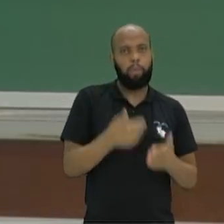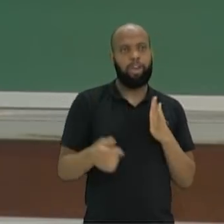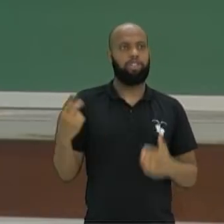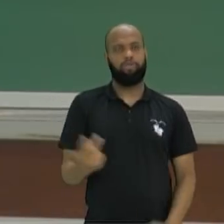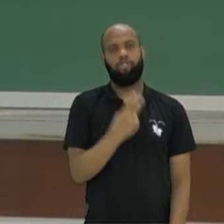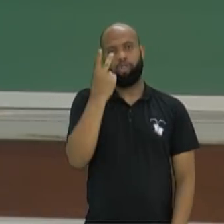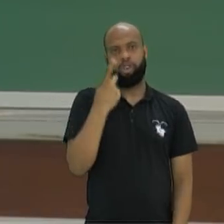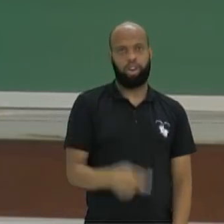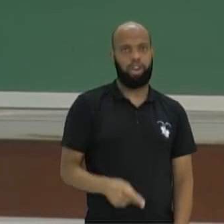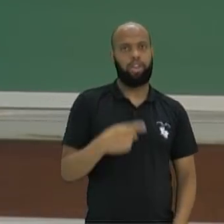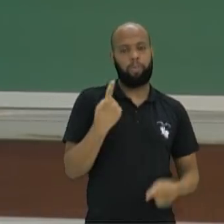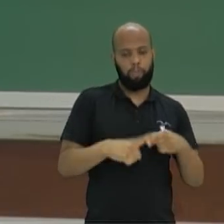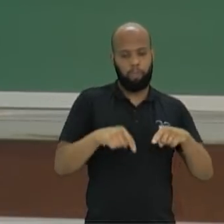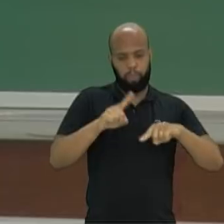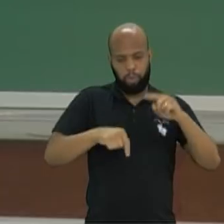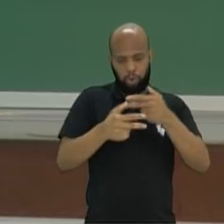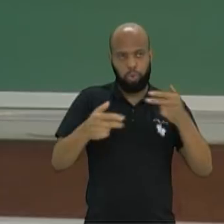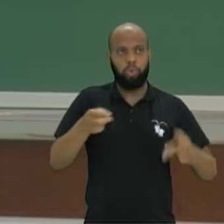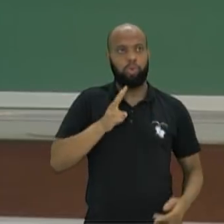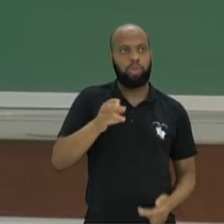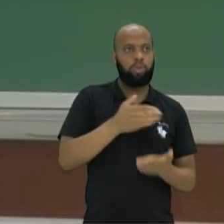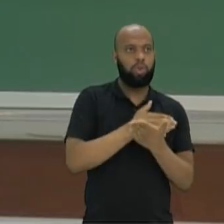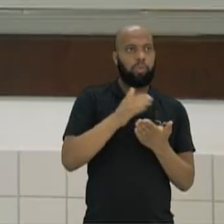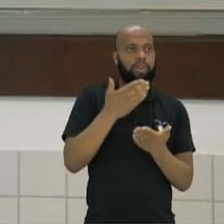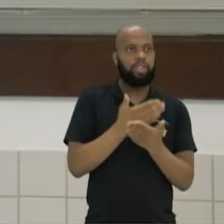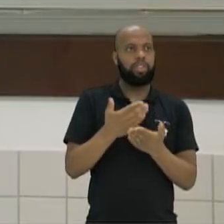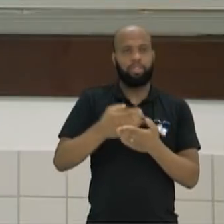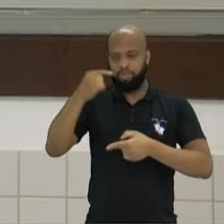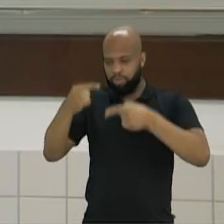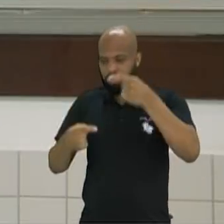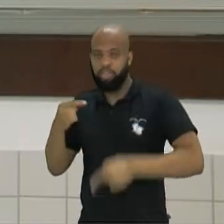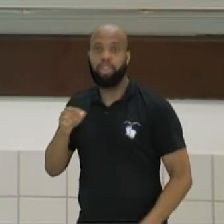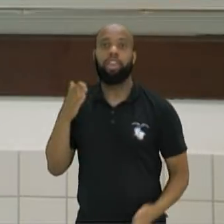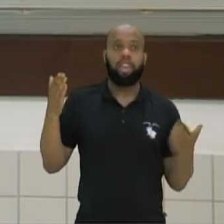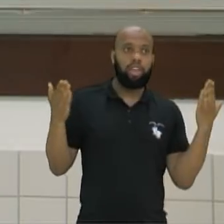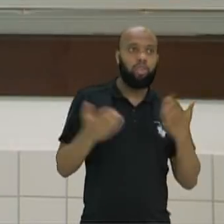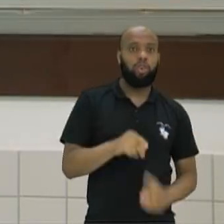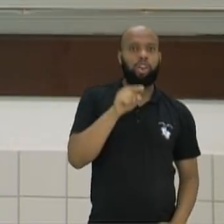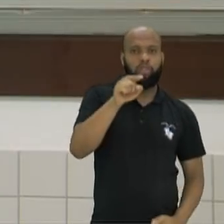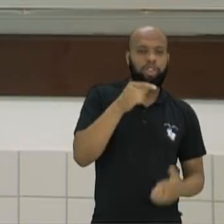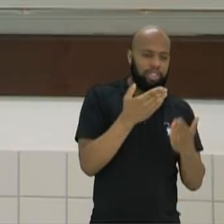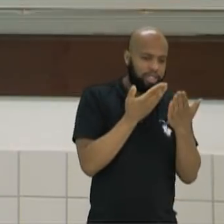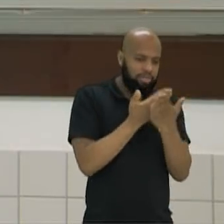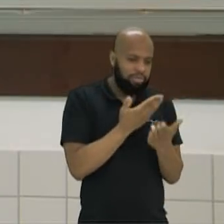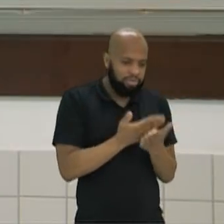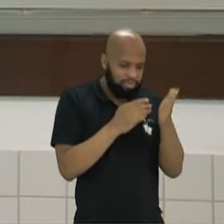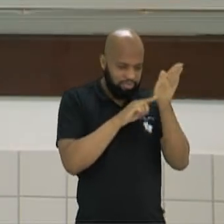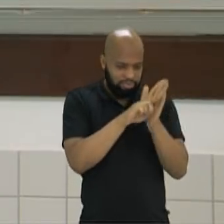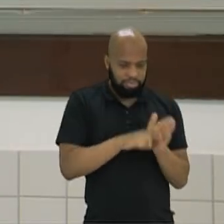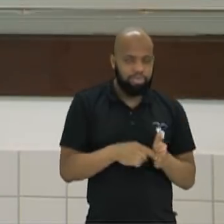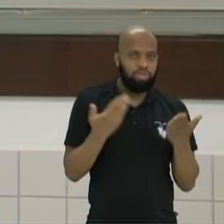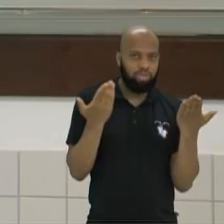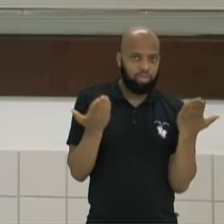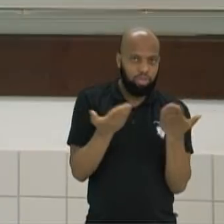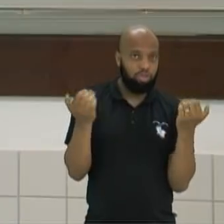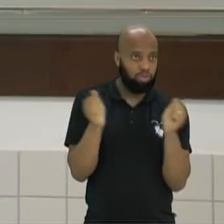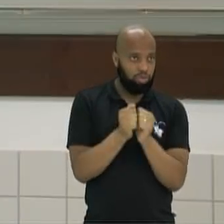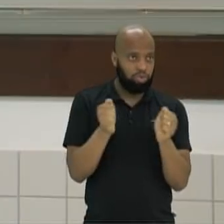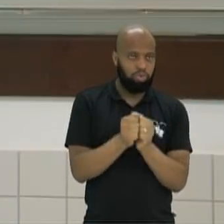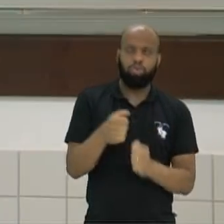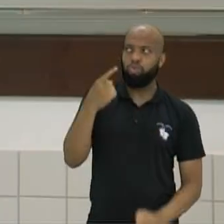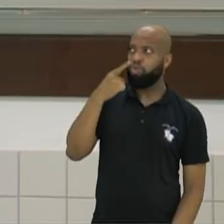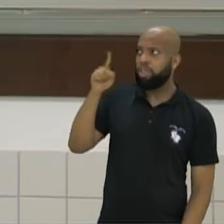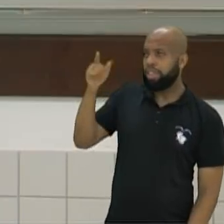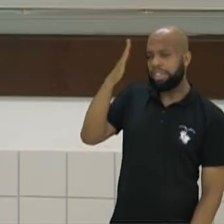brasileiro. A gente sempre começa a nossa aula fazendo uma discussão, correto? Agora vocês são os historiadores da nossa aula, embarque nessa.